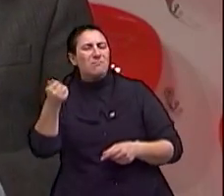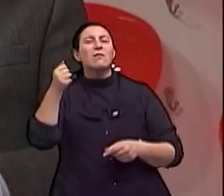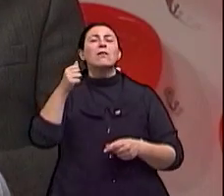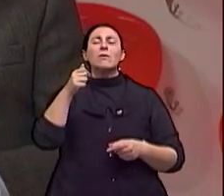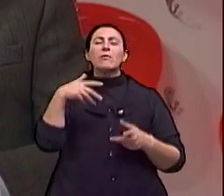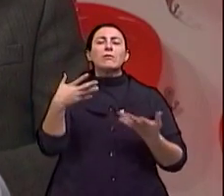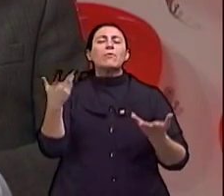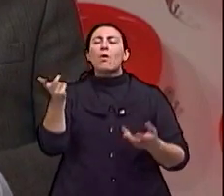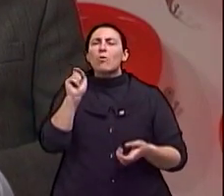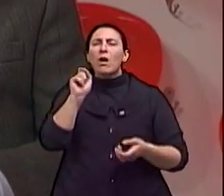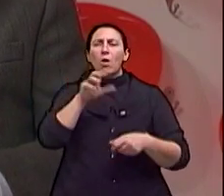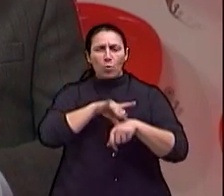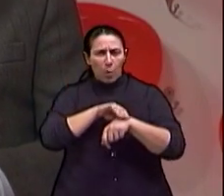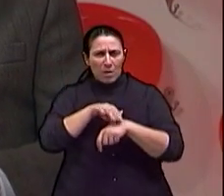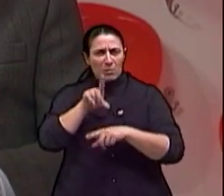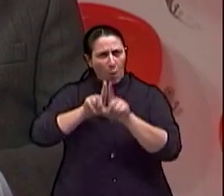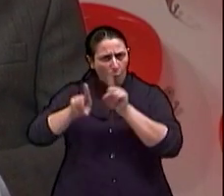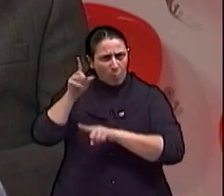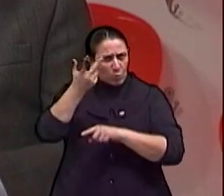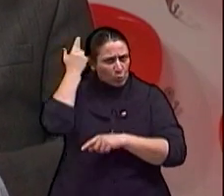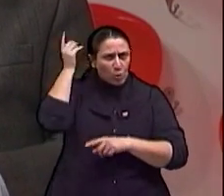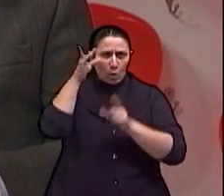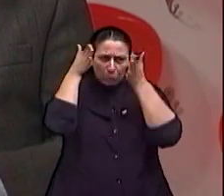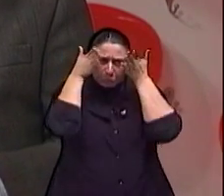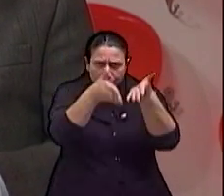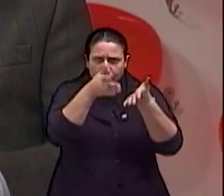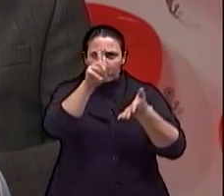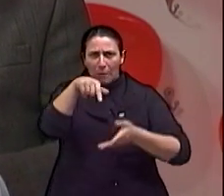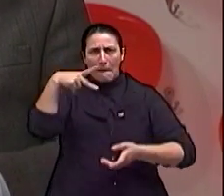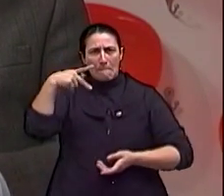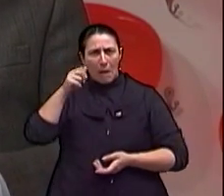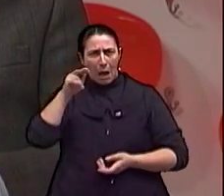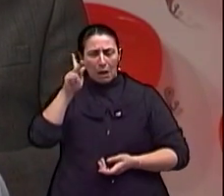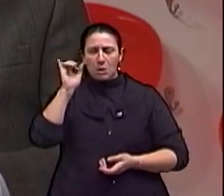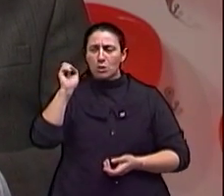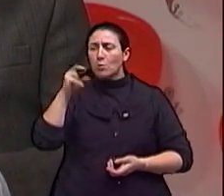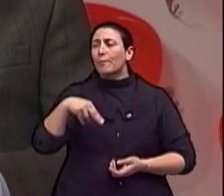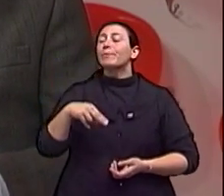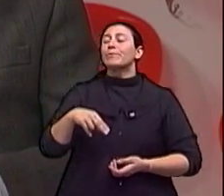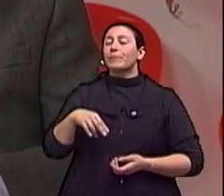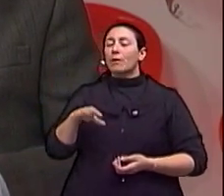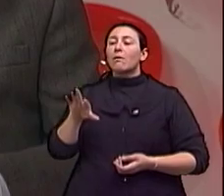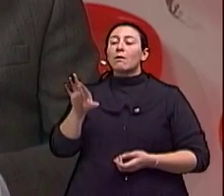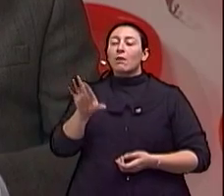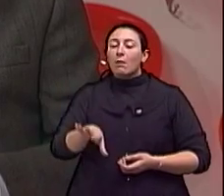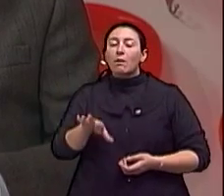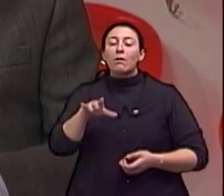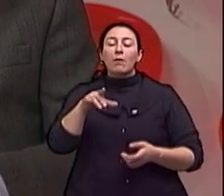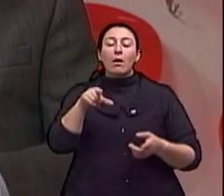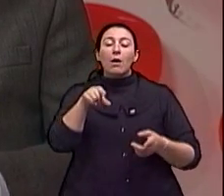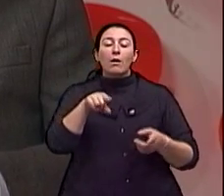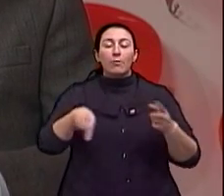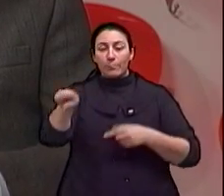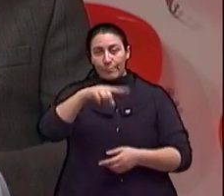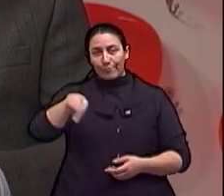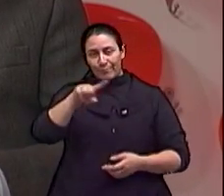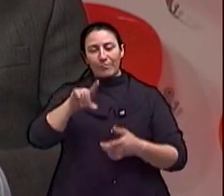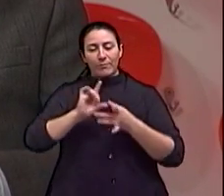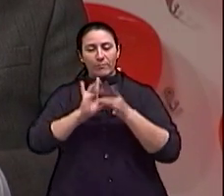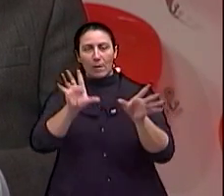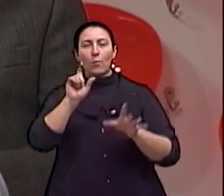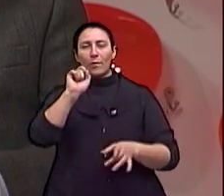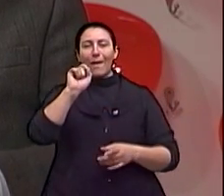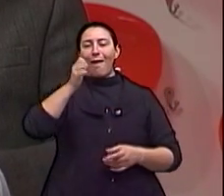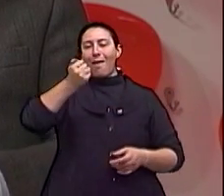feitas por Parkinson. Alguma para outra? Sim. No nosso país, aqui, esse aparelho é regulamentado. Ele é liberado pela Anvisa